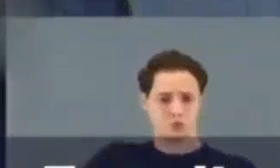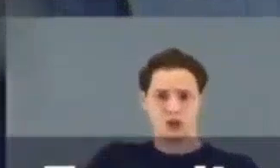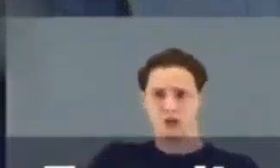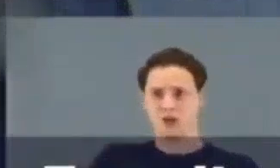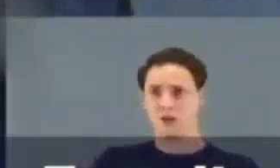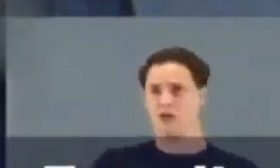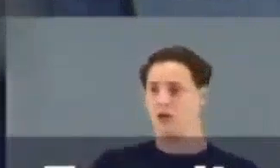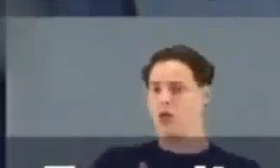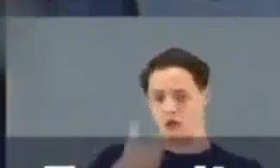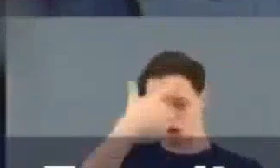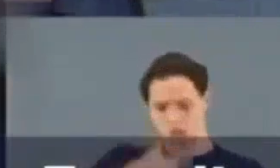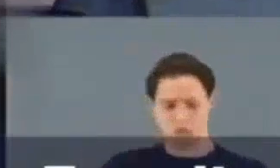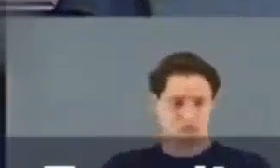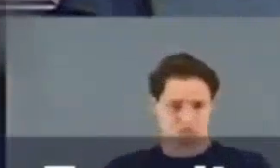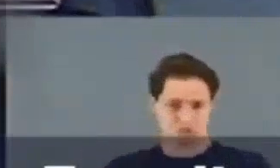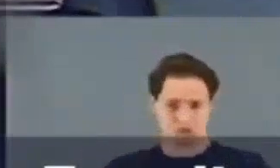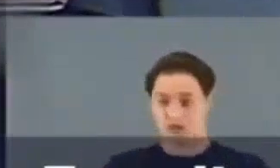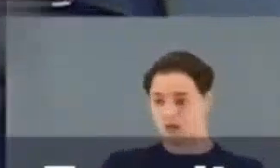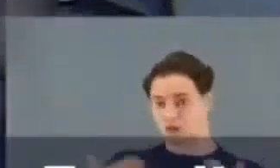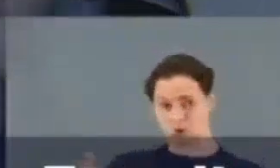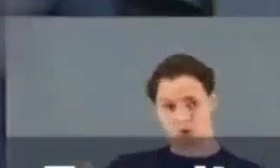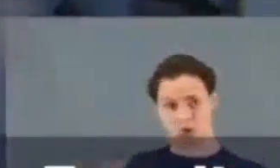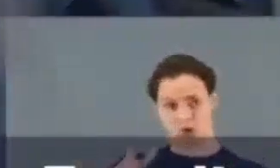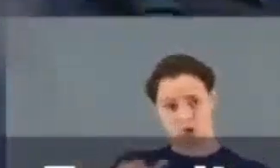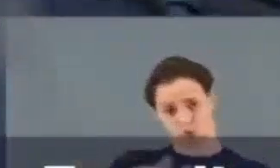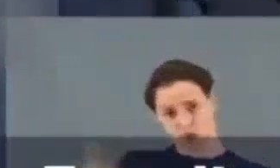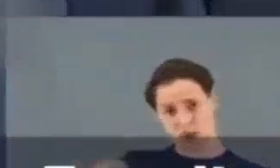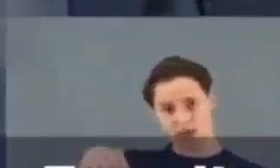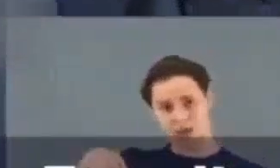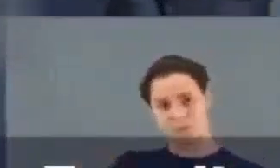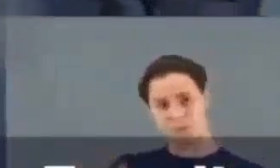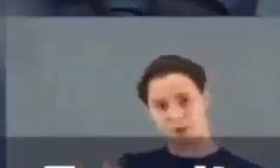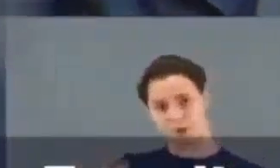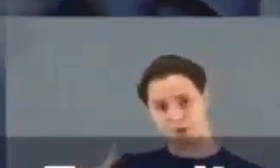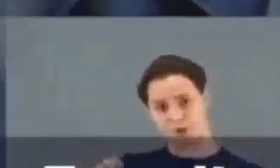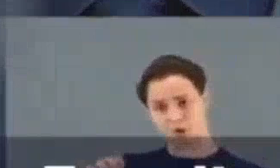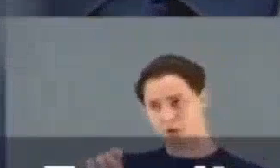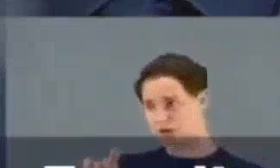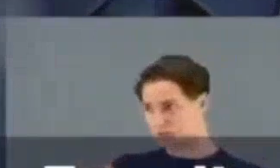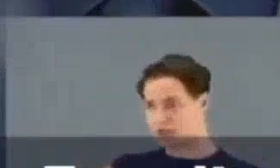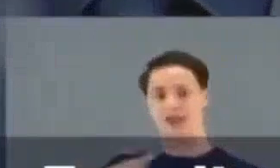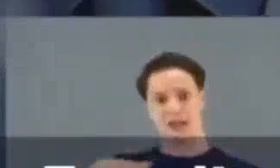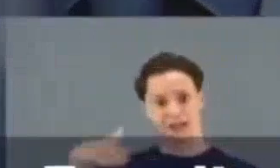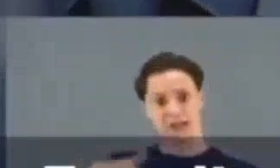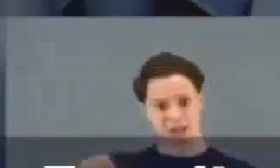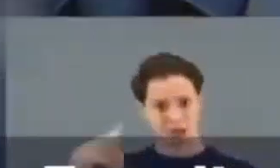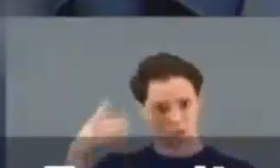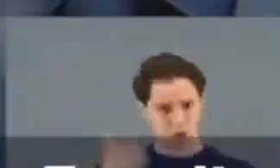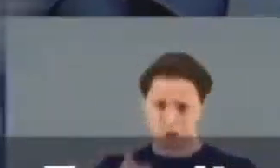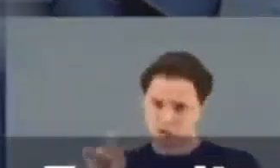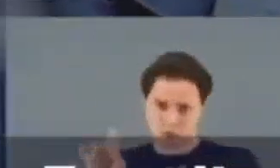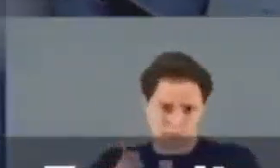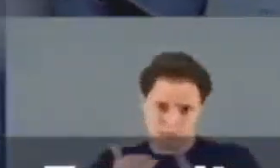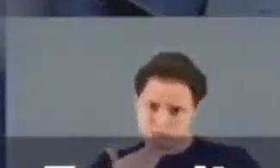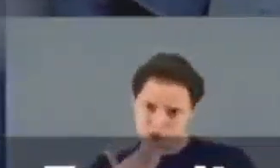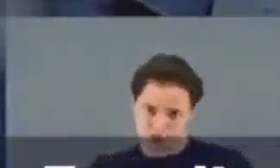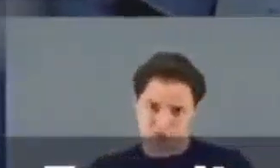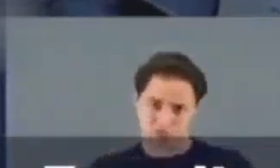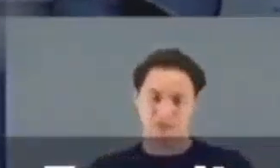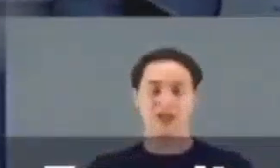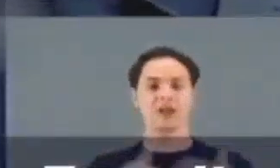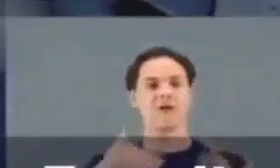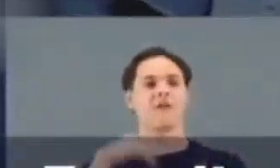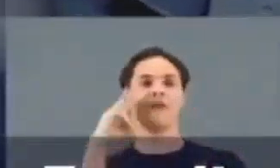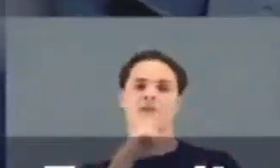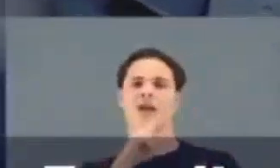pessoa. E aí, o Metrópolis tem acesso, viu, senadora, ao processo, é só solicitar. Então, vai se observar lá que a Polícia Federal